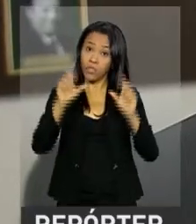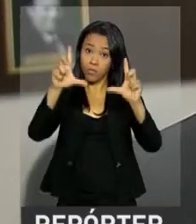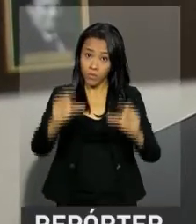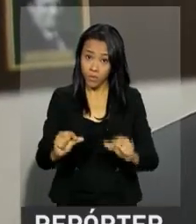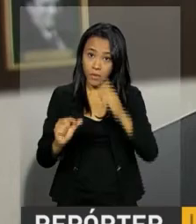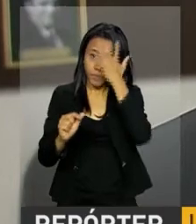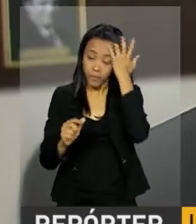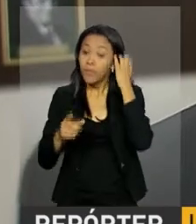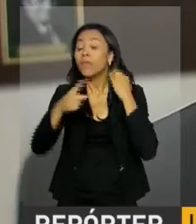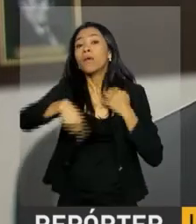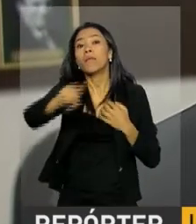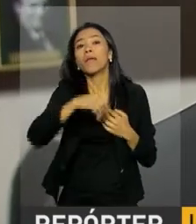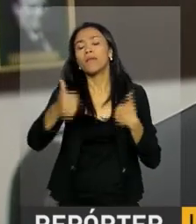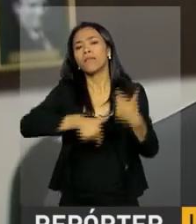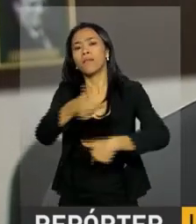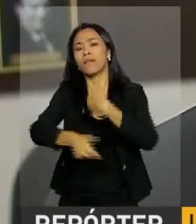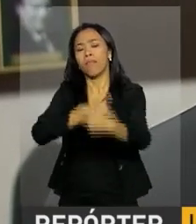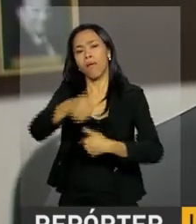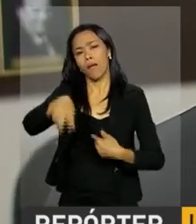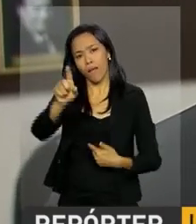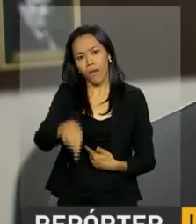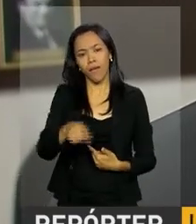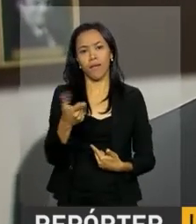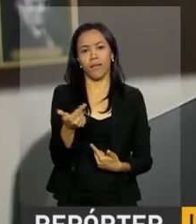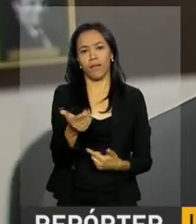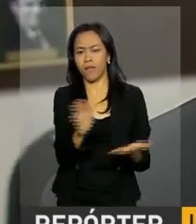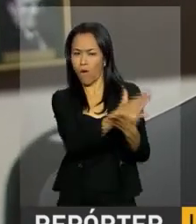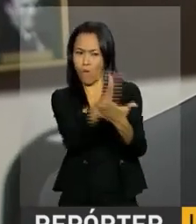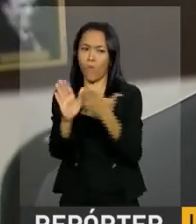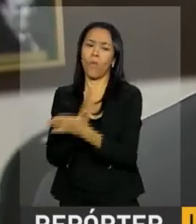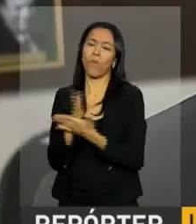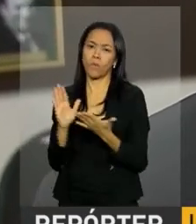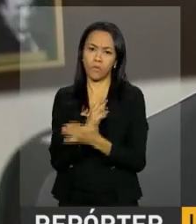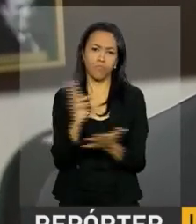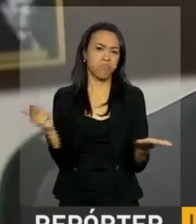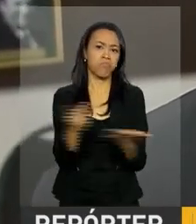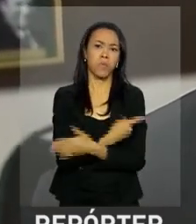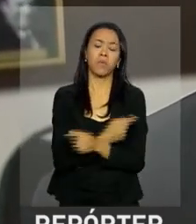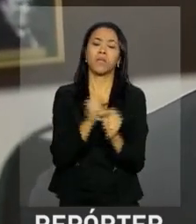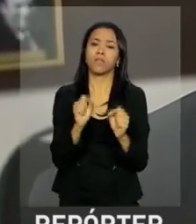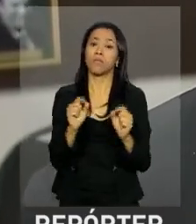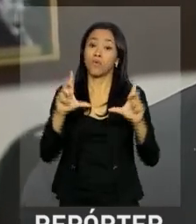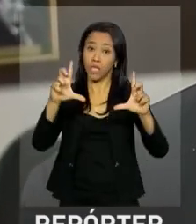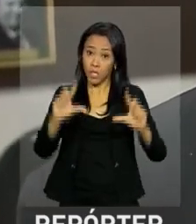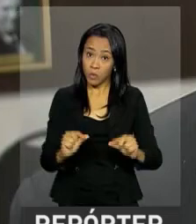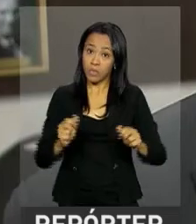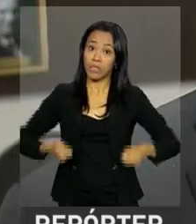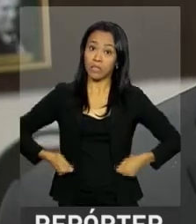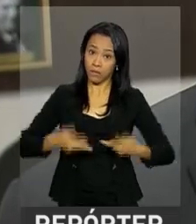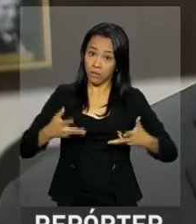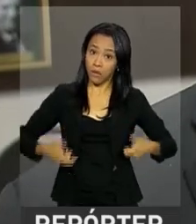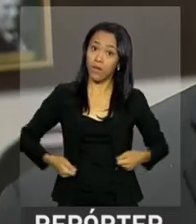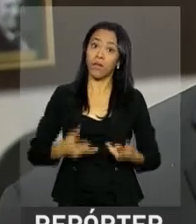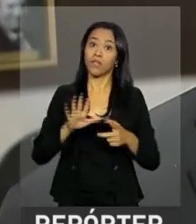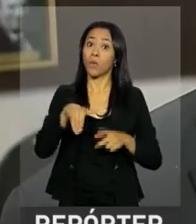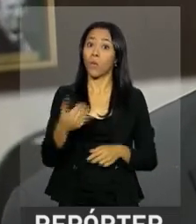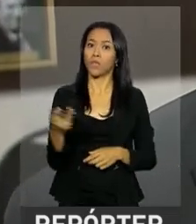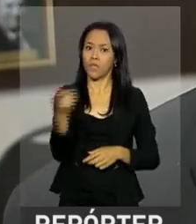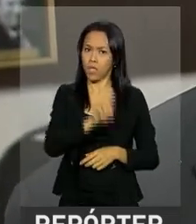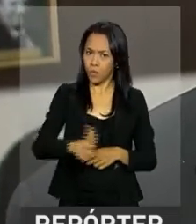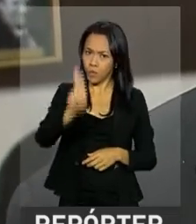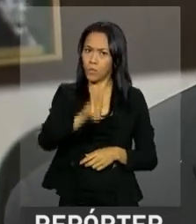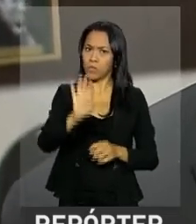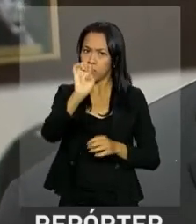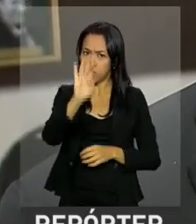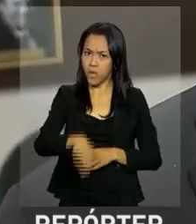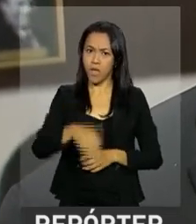produtor, isso dá mais segurança no processo de produção. Em algumas situações, pode até reduzir custo na medida que ele usa de forma mais eficiente os